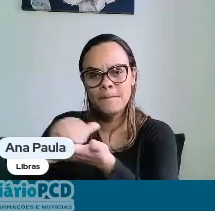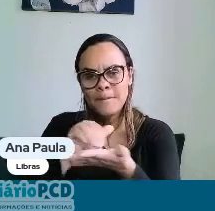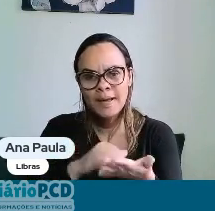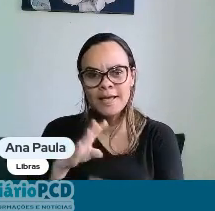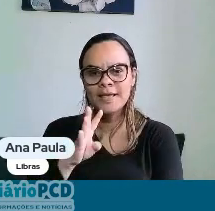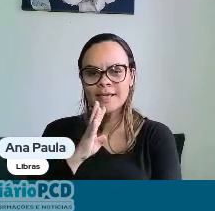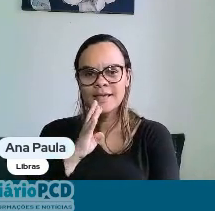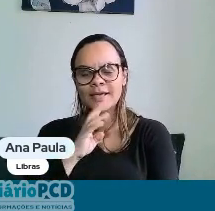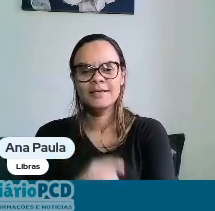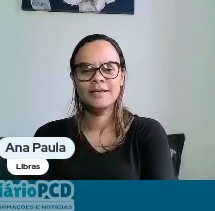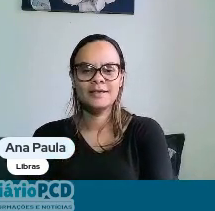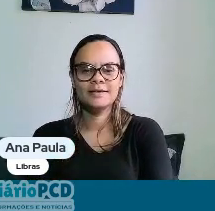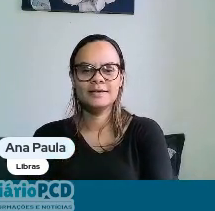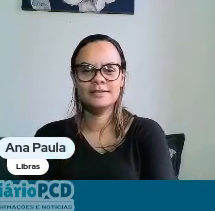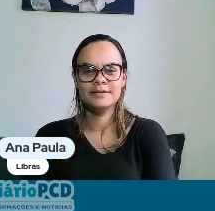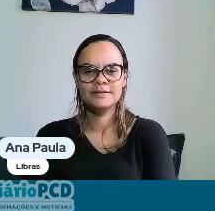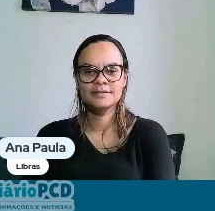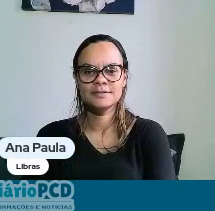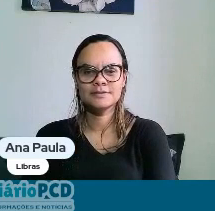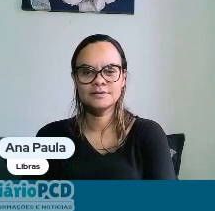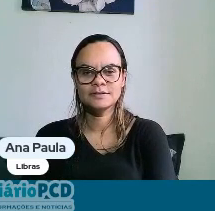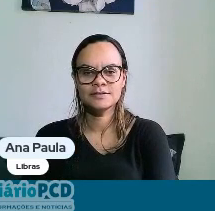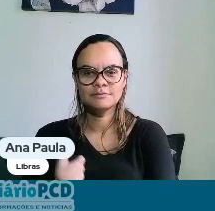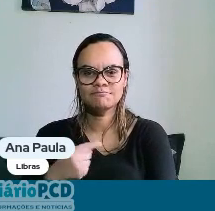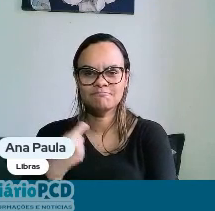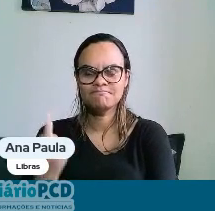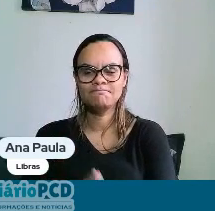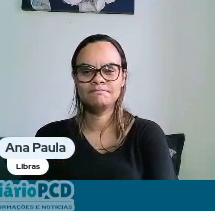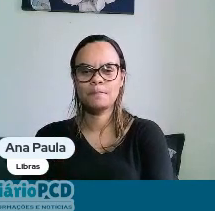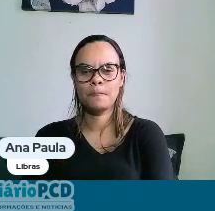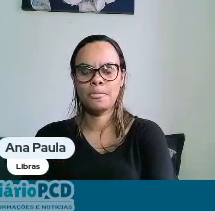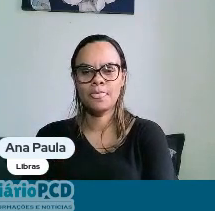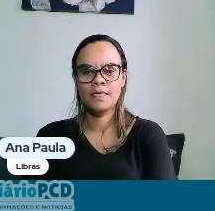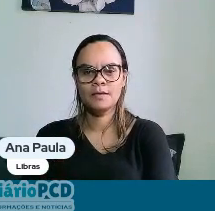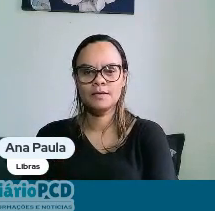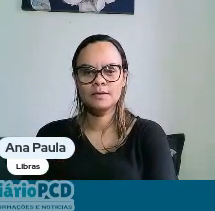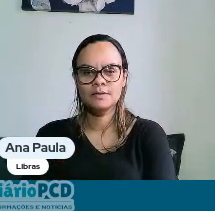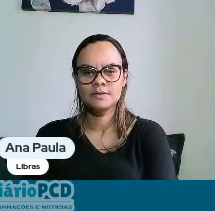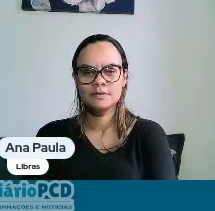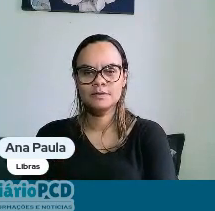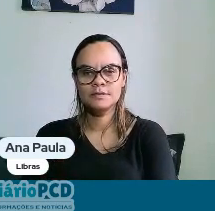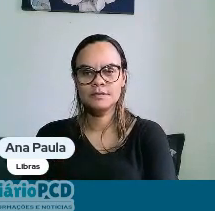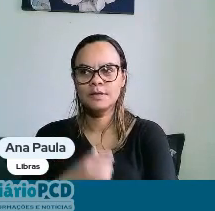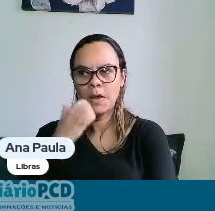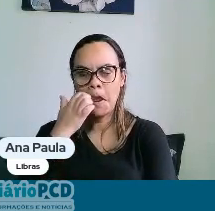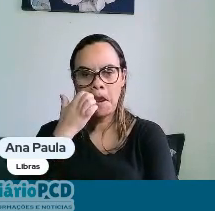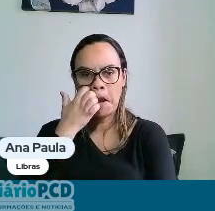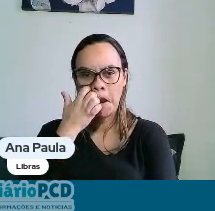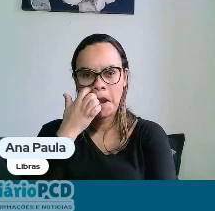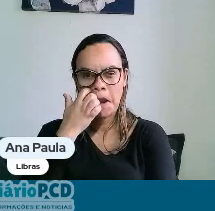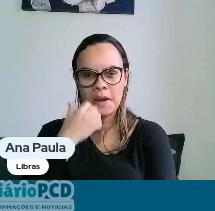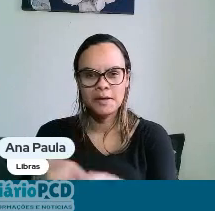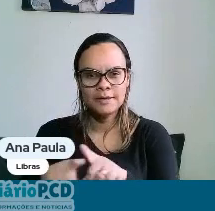isso nós batalhamos com os nossos amigos dentro da Constituinte. Eu participei de